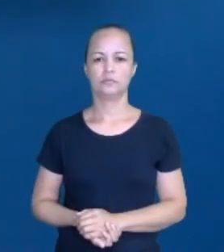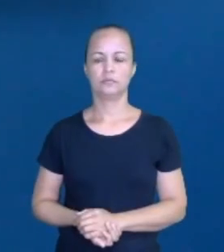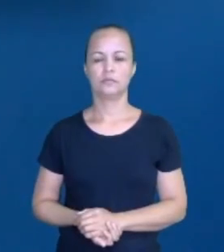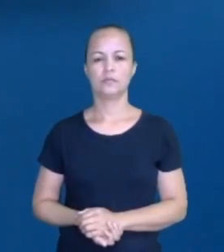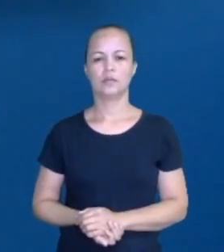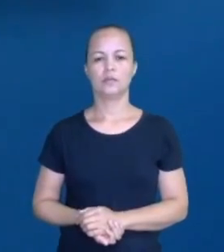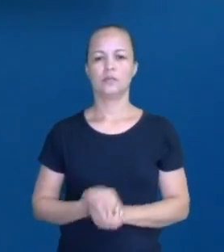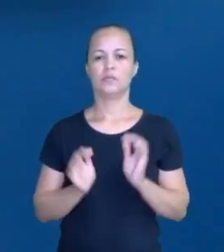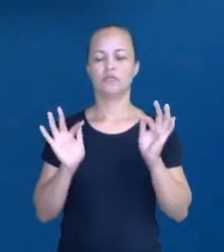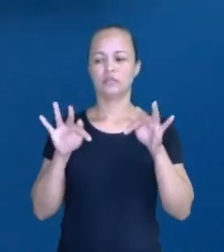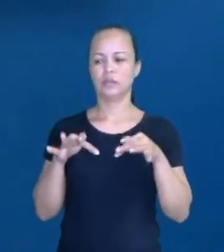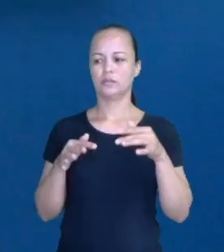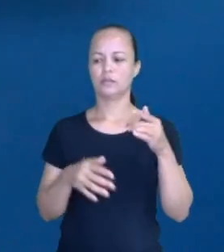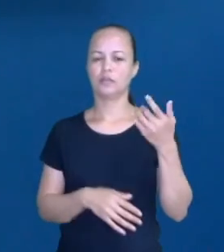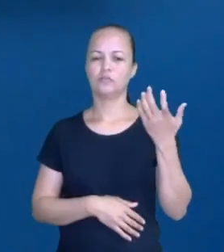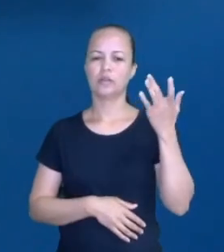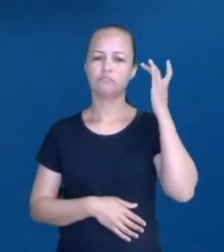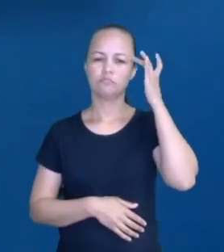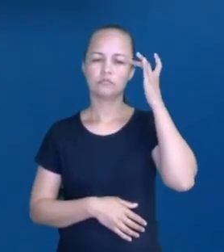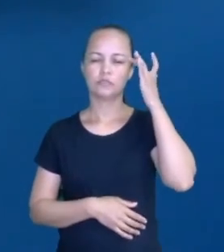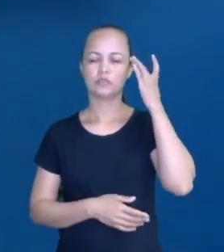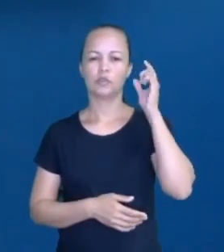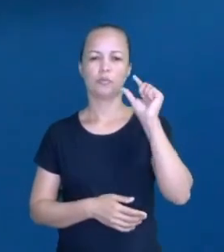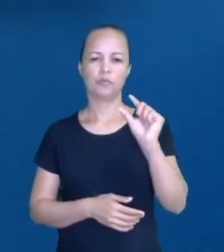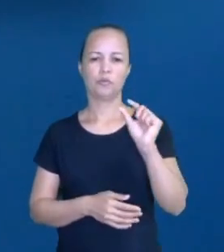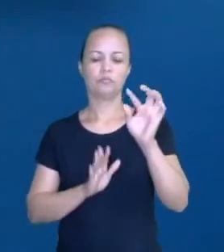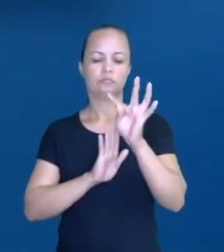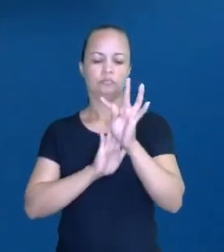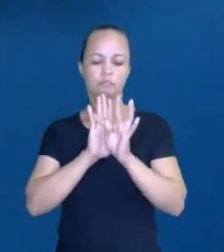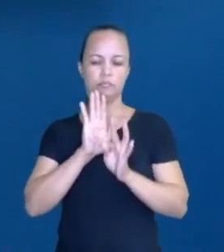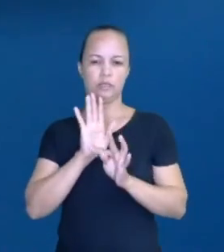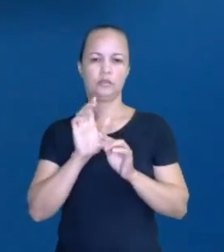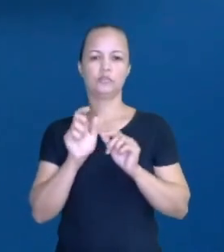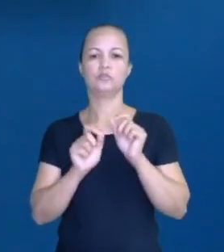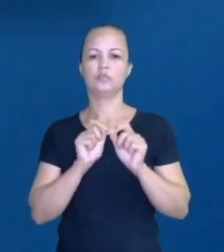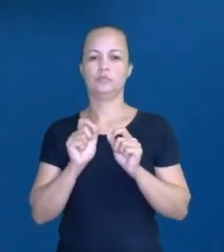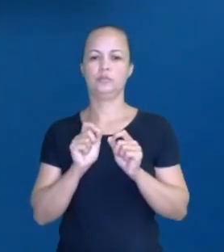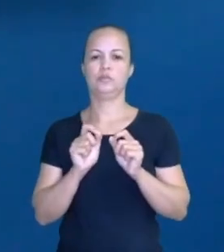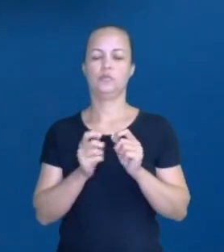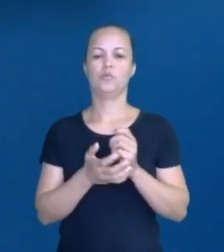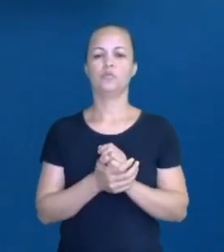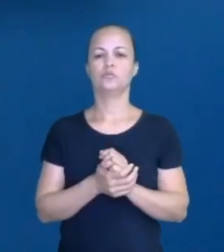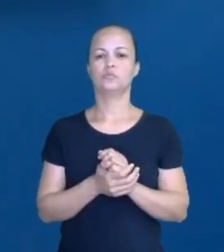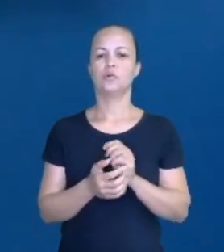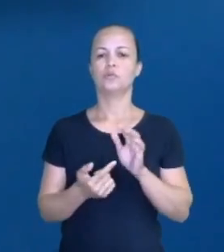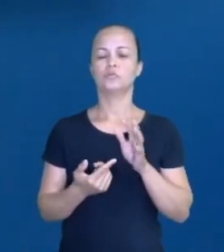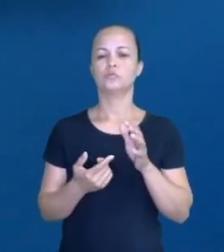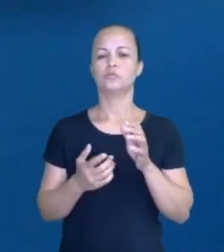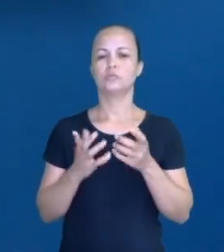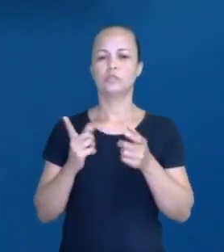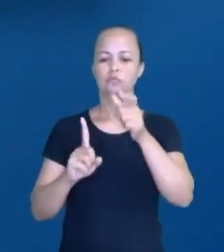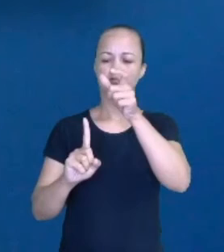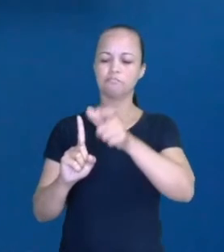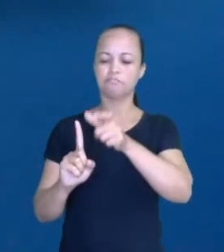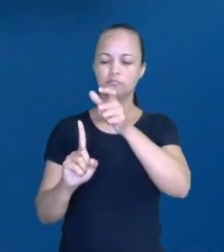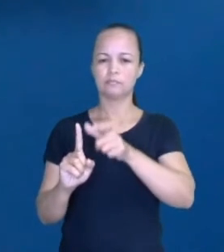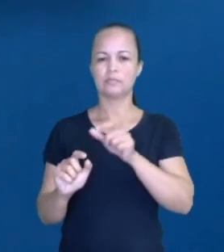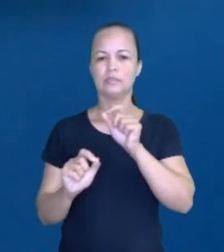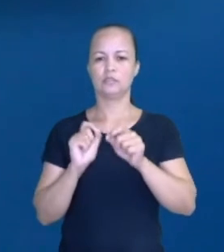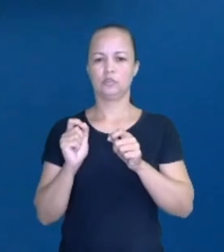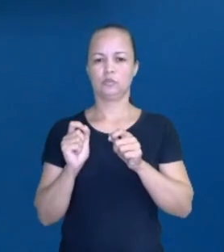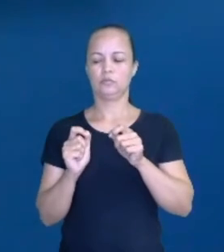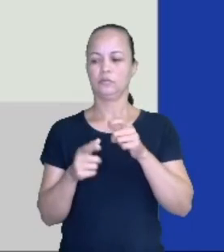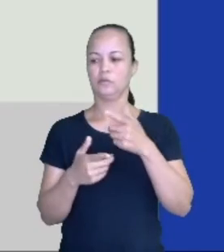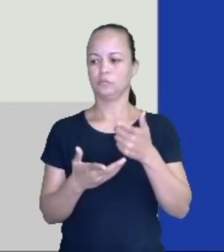Para finalizar, a gente vai refletir um pouquinho aqui um texto sobre os pontos de vista aí, onde os personagens são os